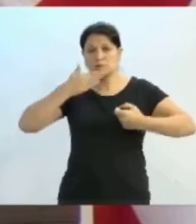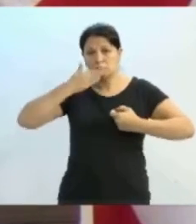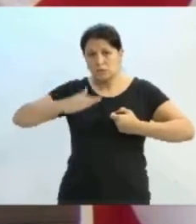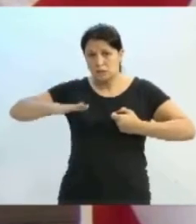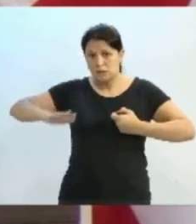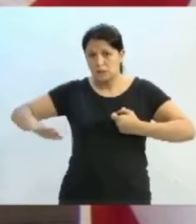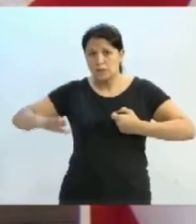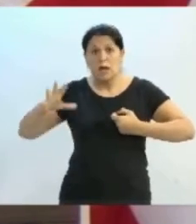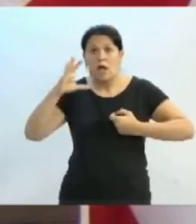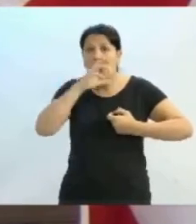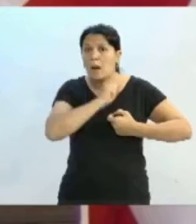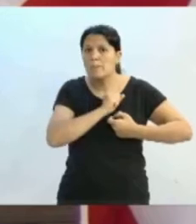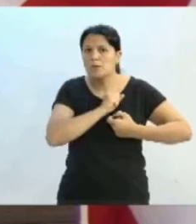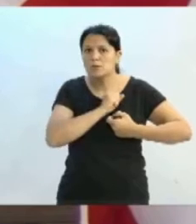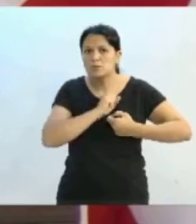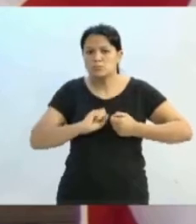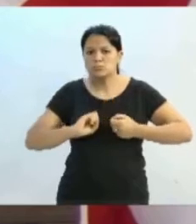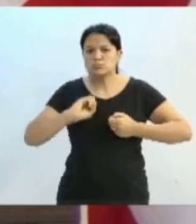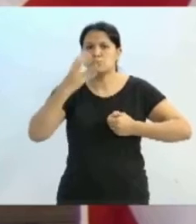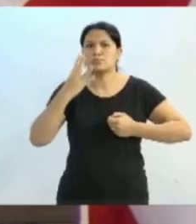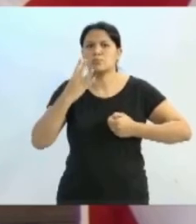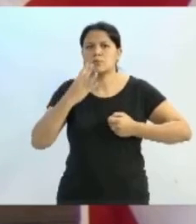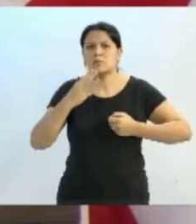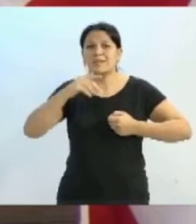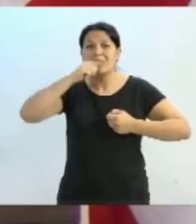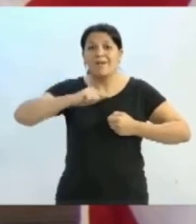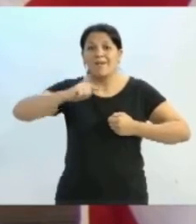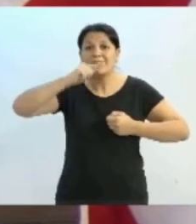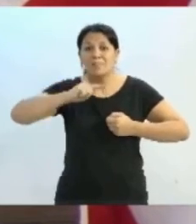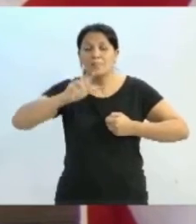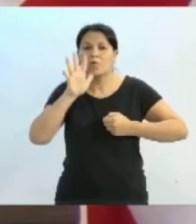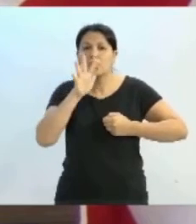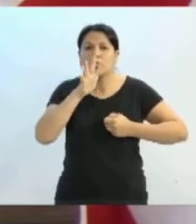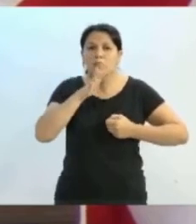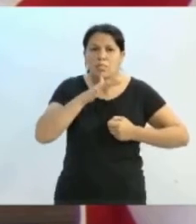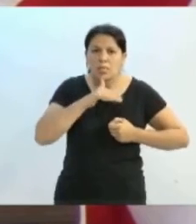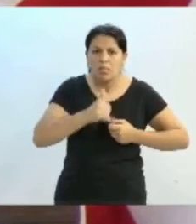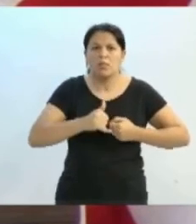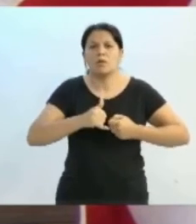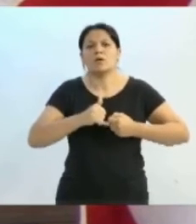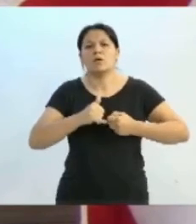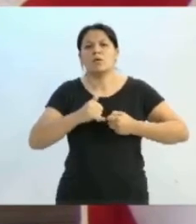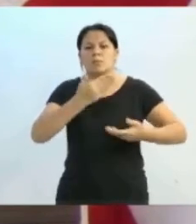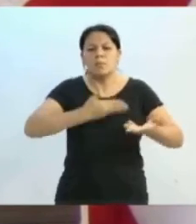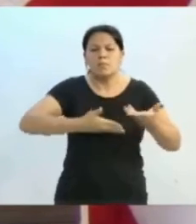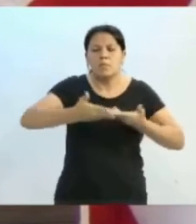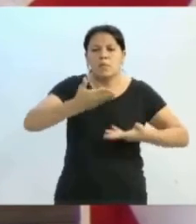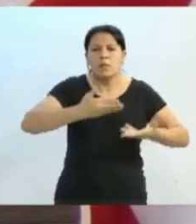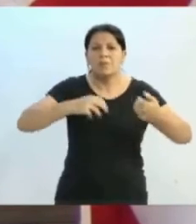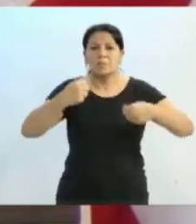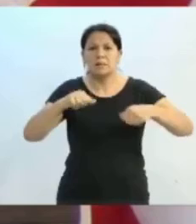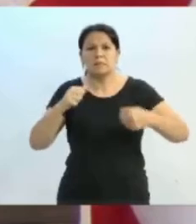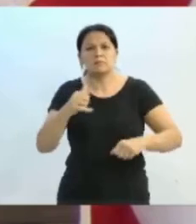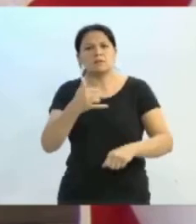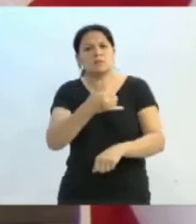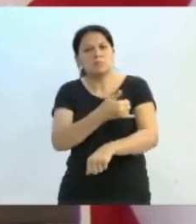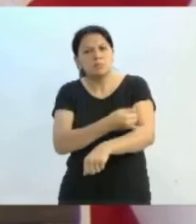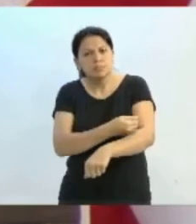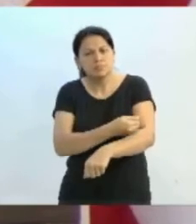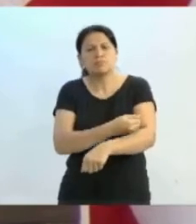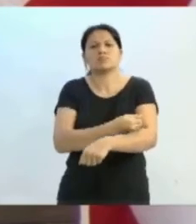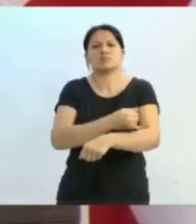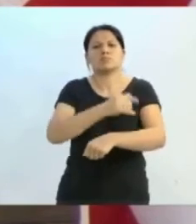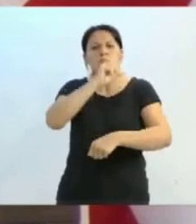câncer de crescimento rápido em que cada semana de atraso de quimioterapia procedimentos que necessitam de anestesia que a radioterapia